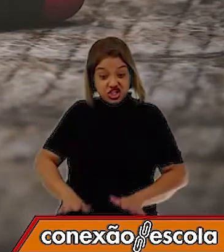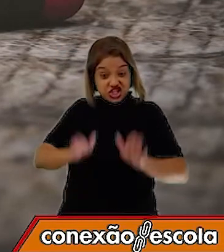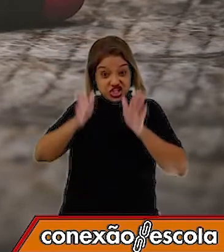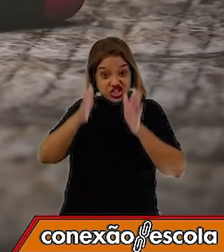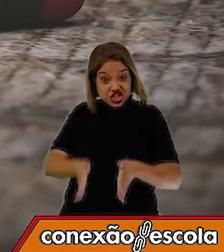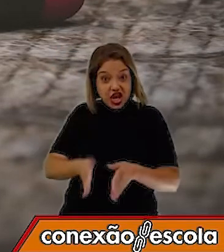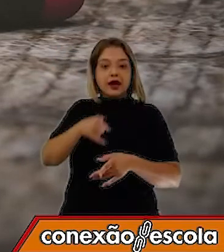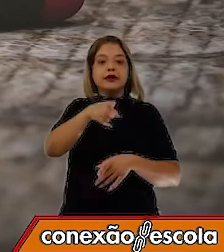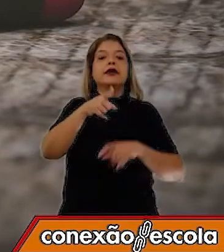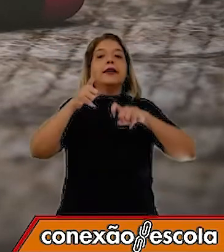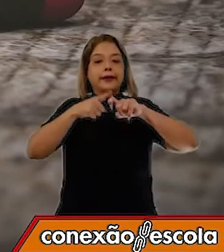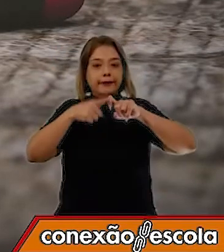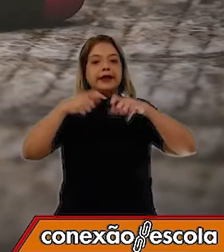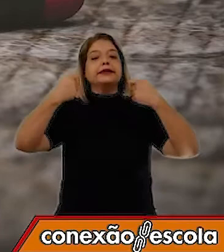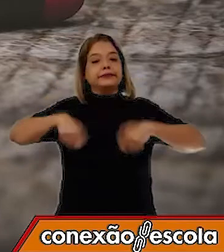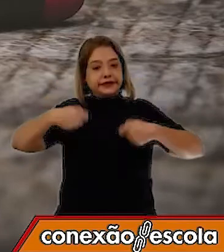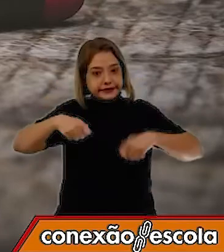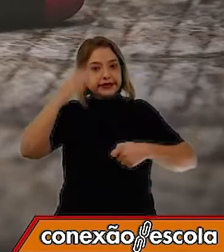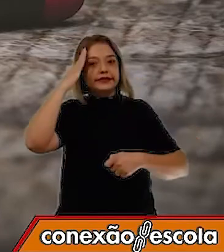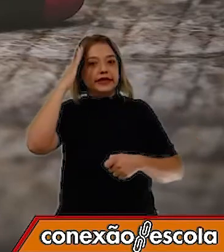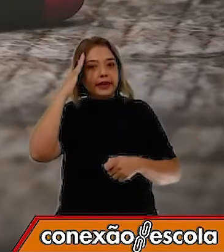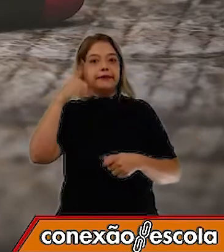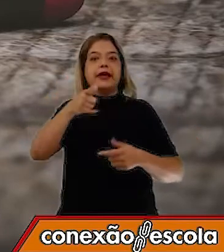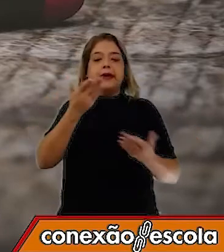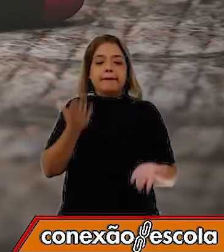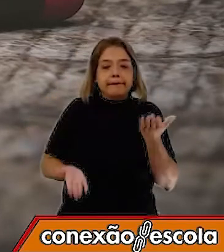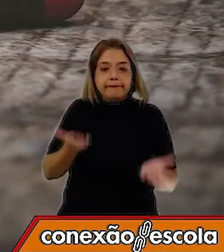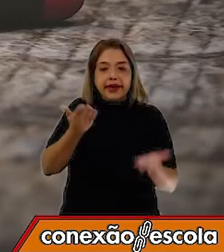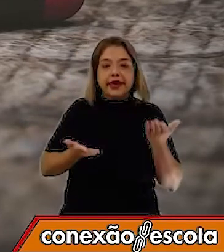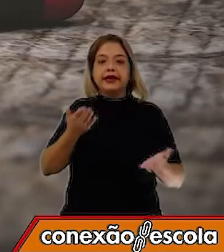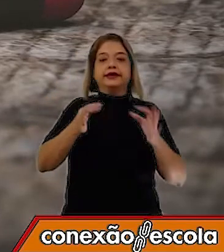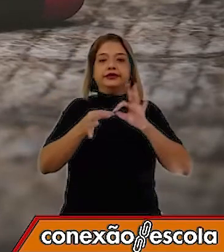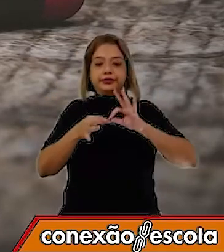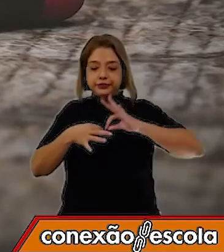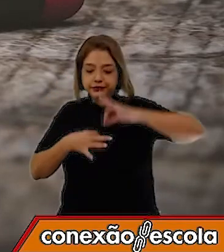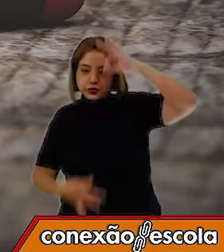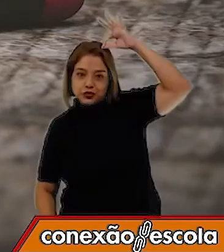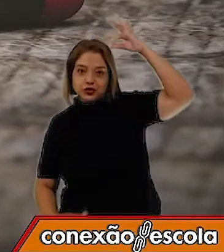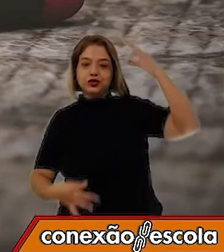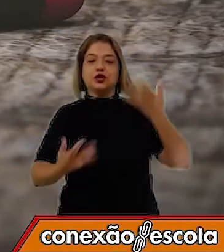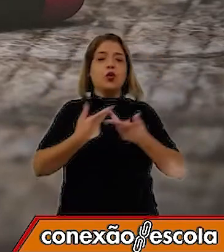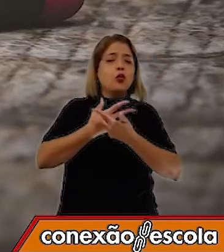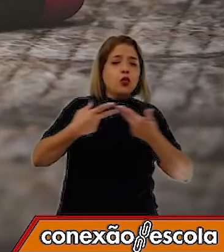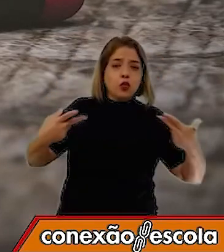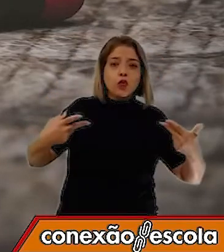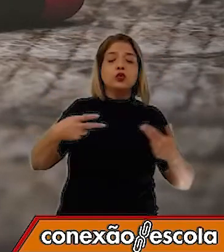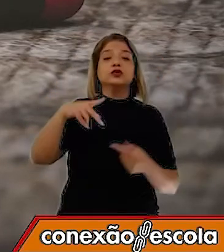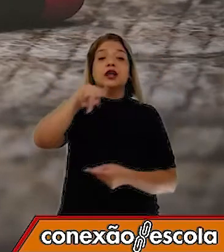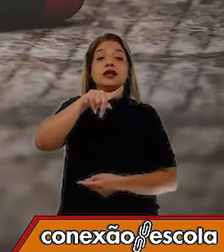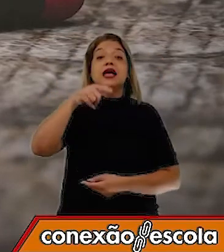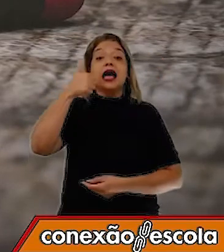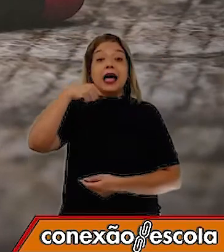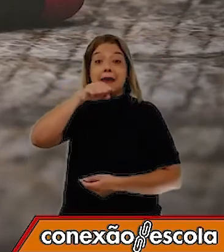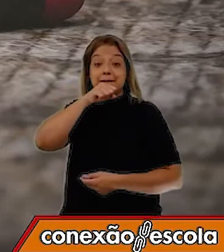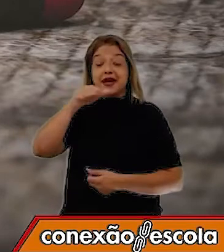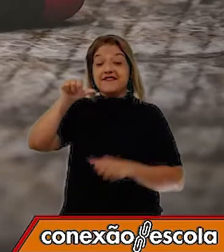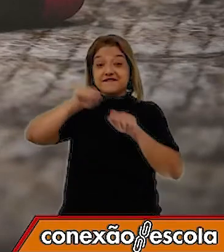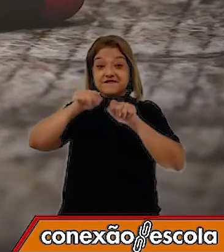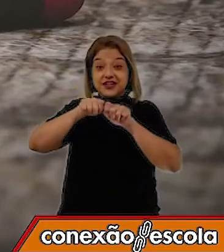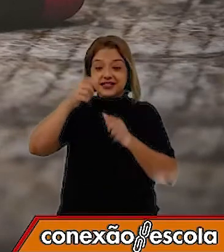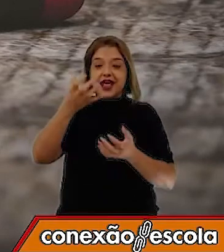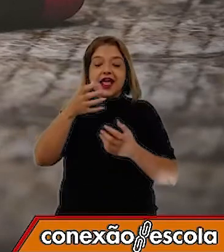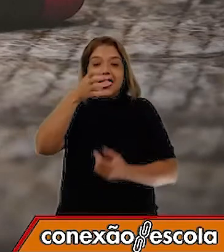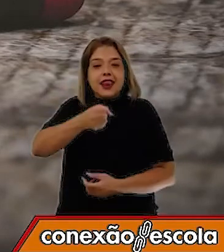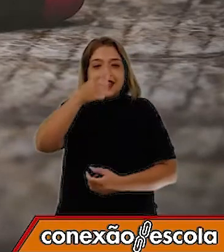a hora. Matemática. Então, tudo gira em torno. A mamadeira. Quando o bebê começa a